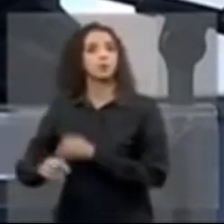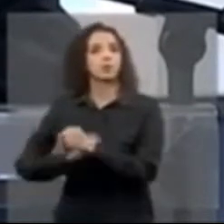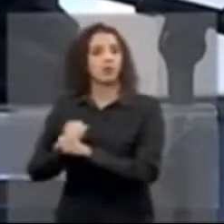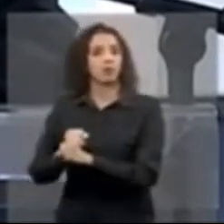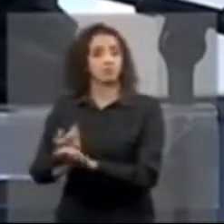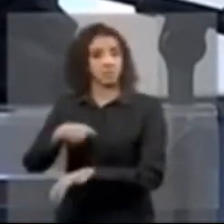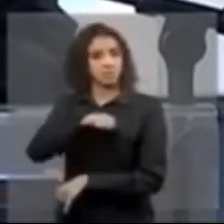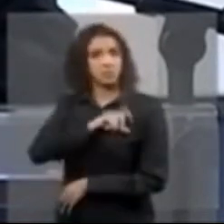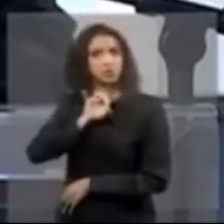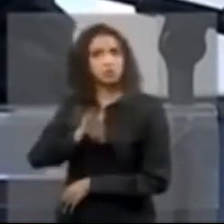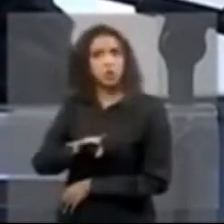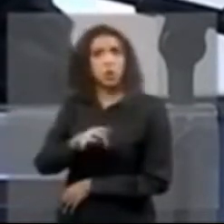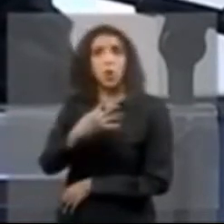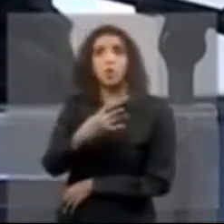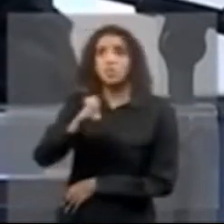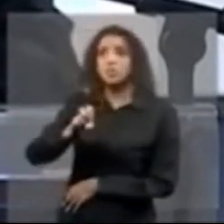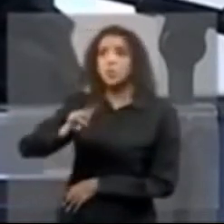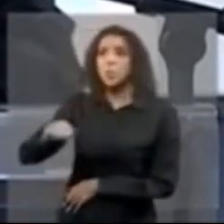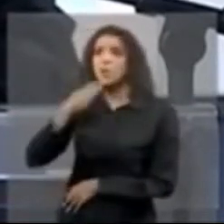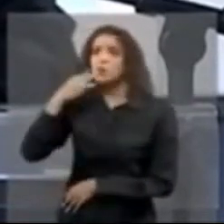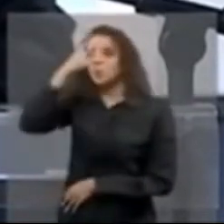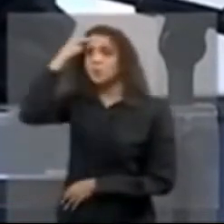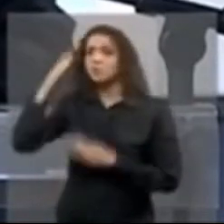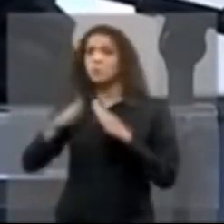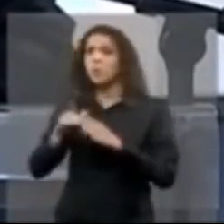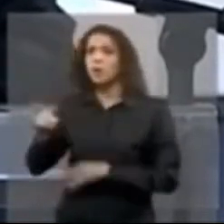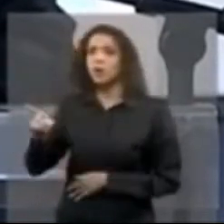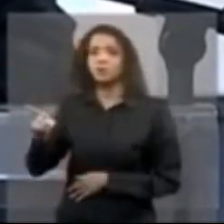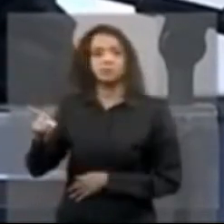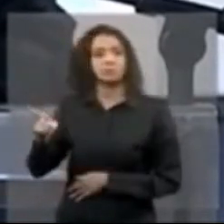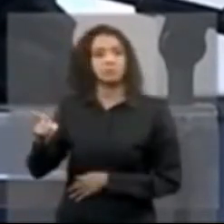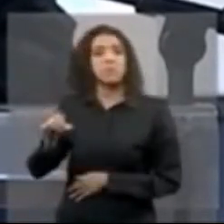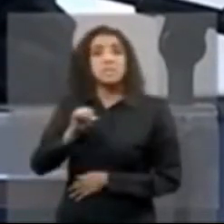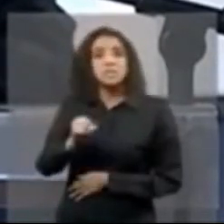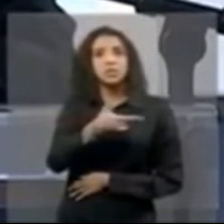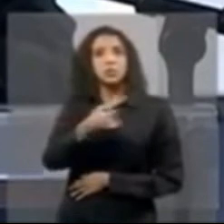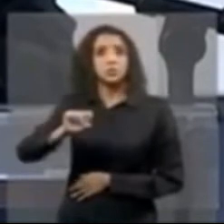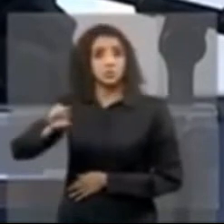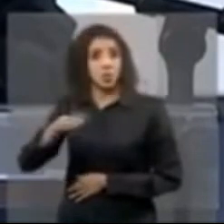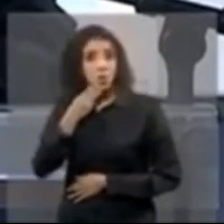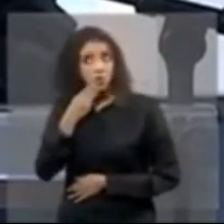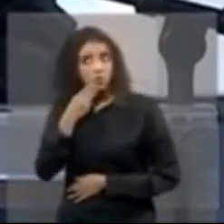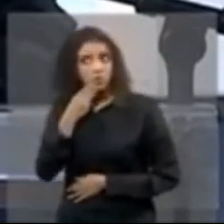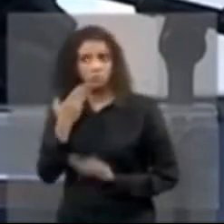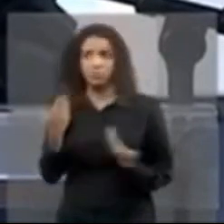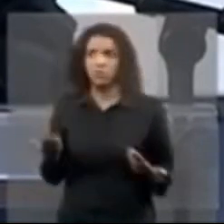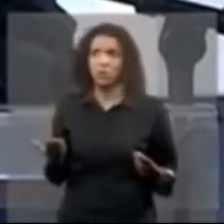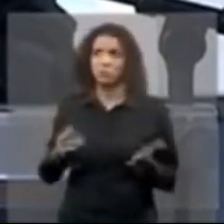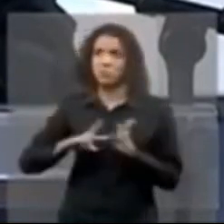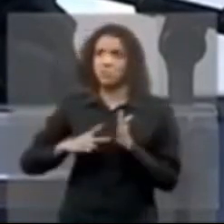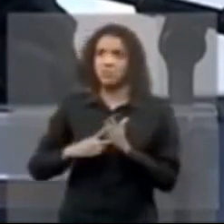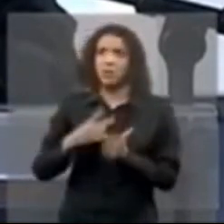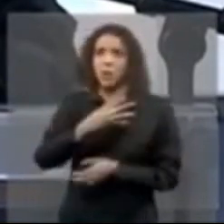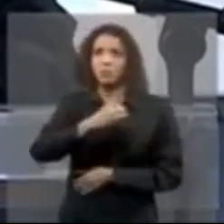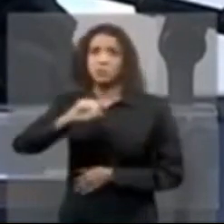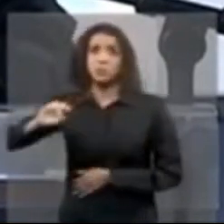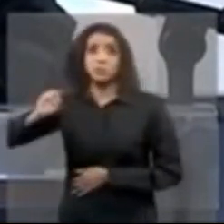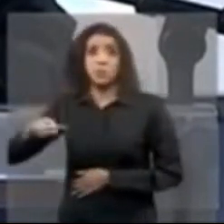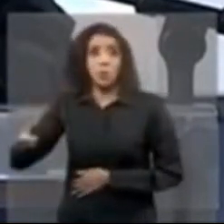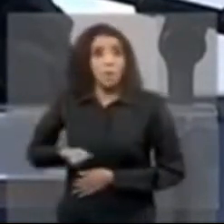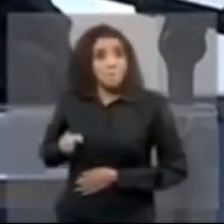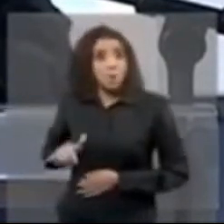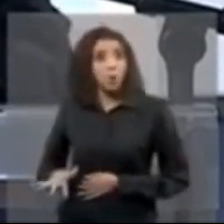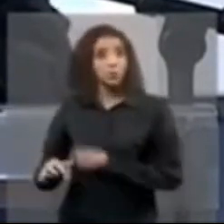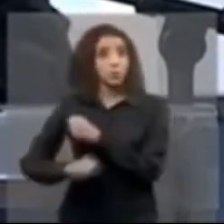Espanha tem apenas 45 milhões de habitantes. Se possuísse 200 milhões, ali se praticariam 400 mil abortos por